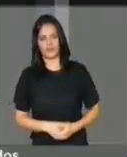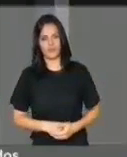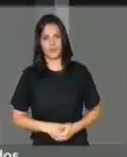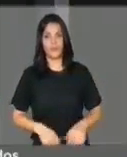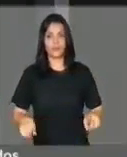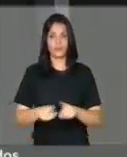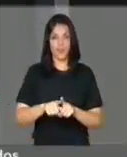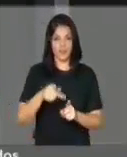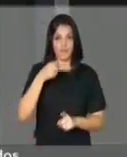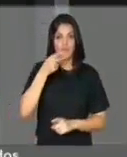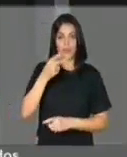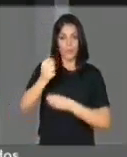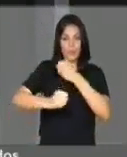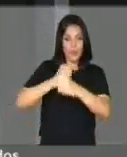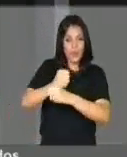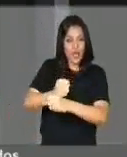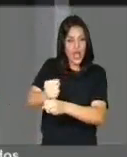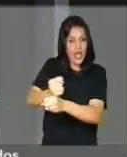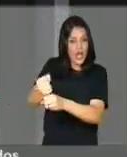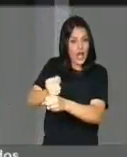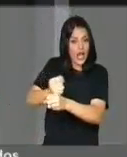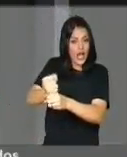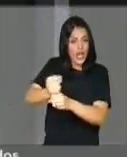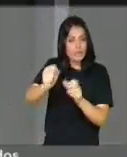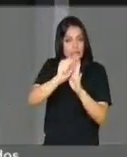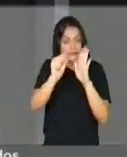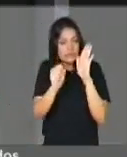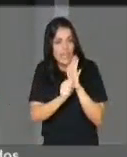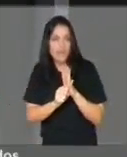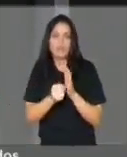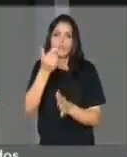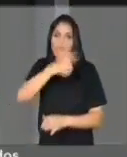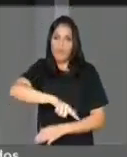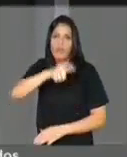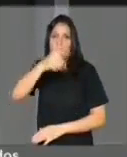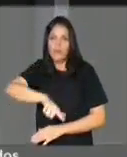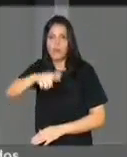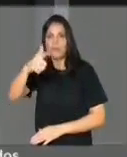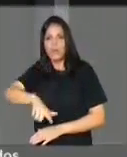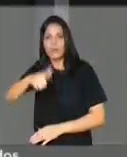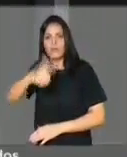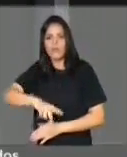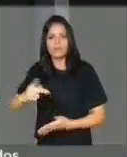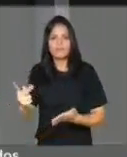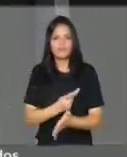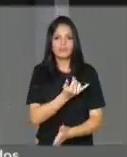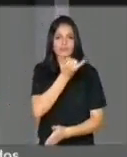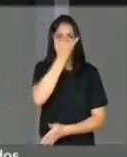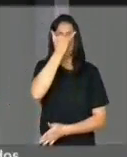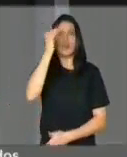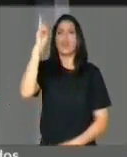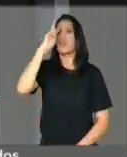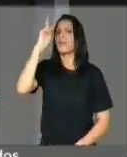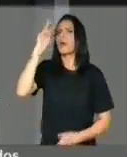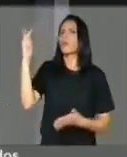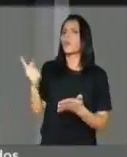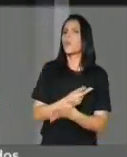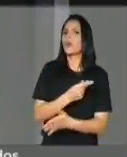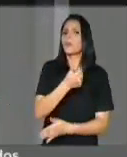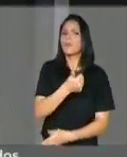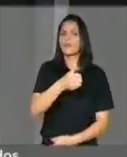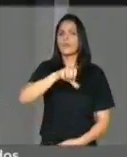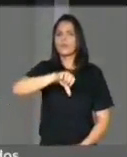ainda não por anos, mas por séculos. Basta lembrar o trágico evento no ano